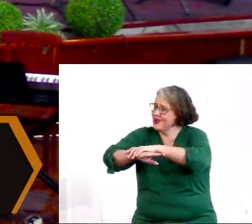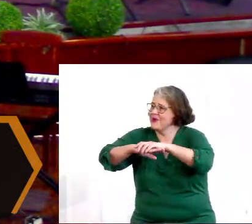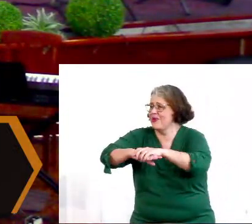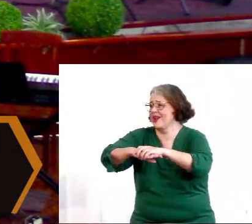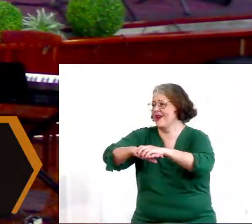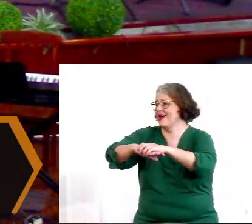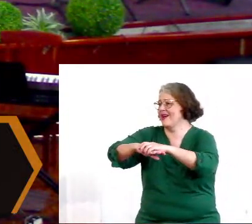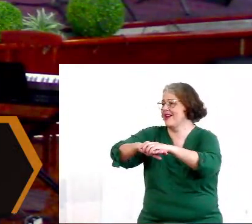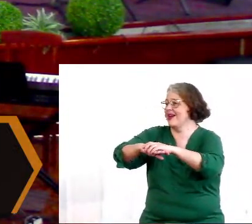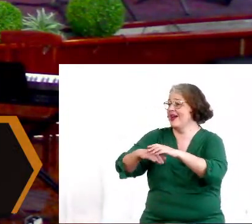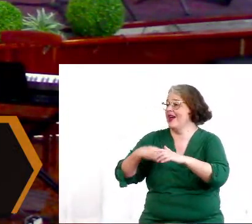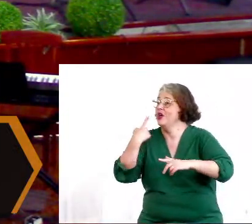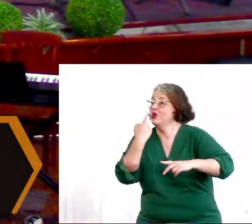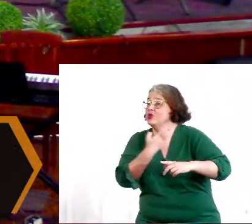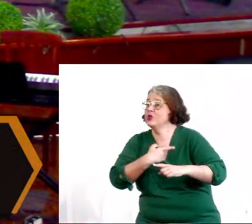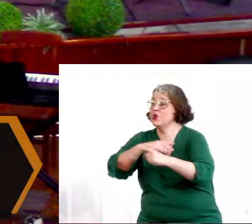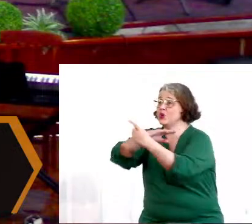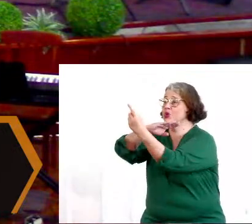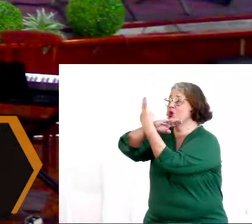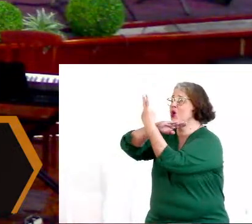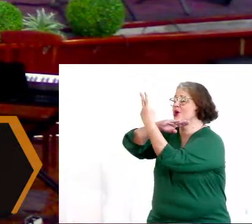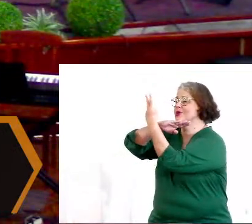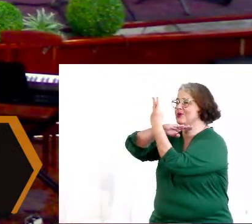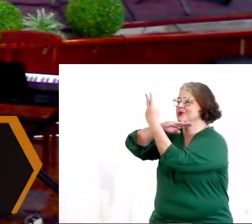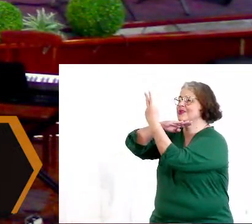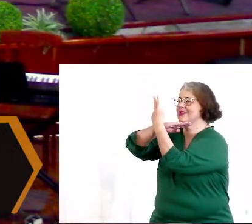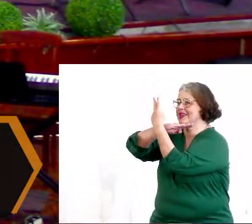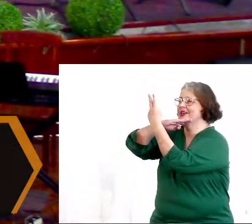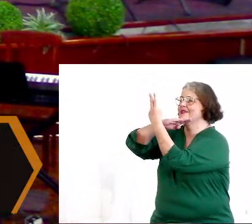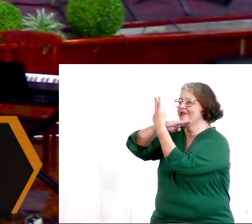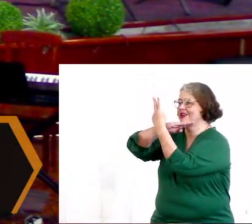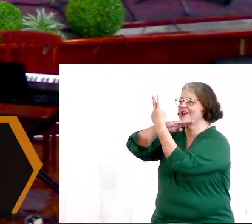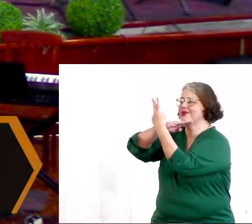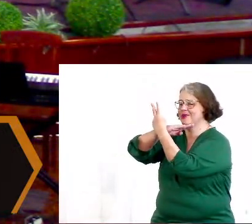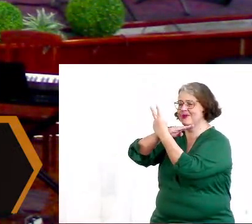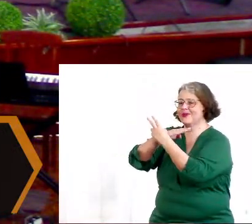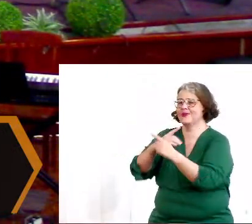seja teu braço nosso